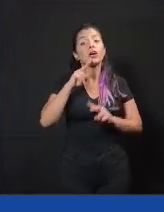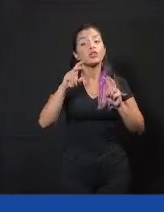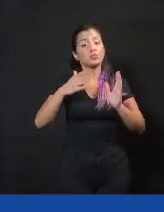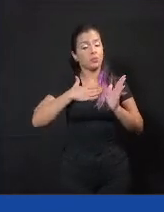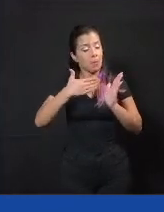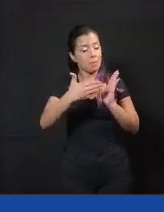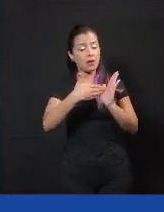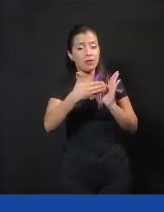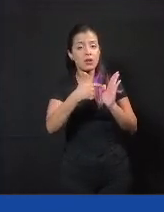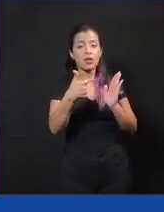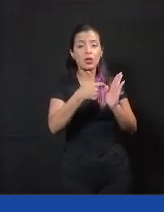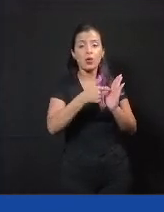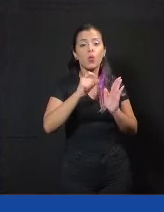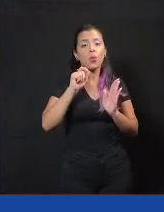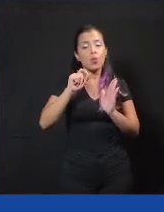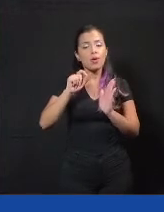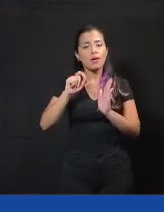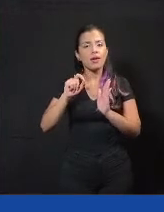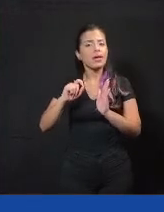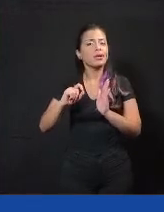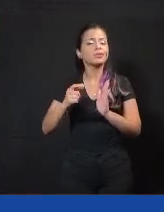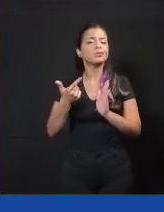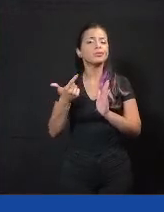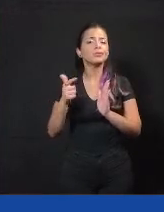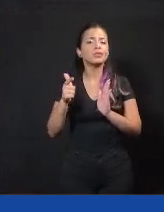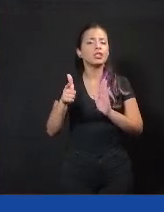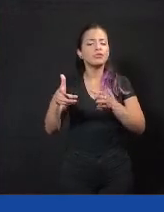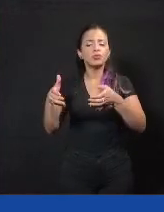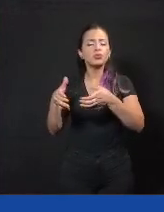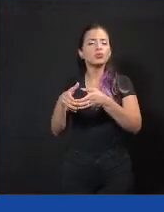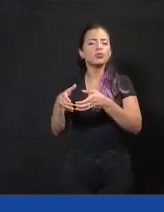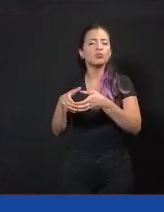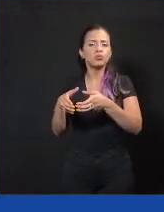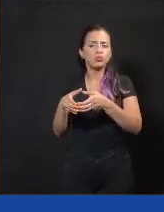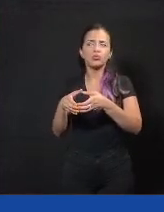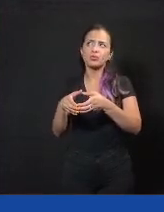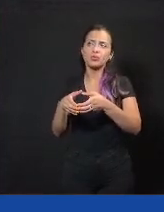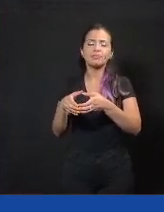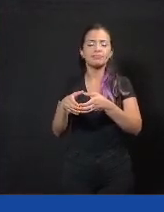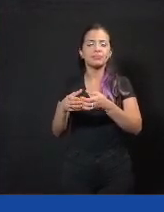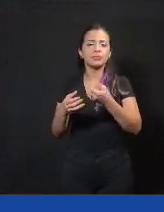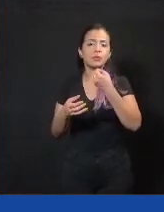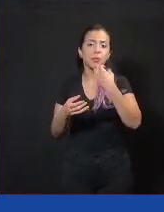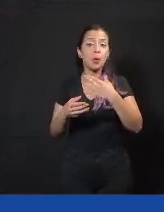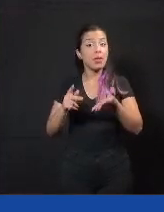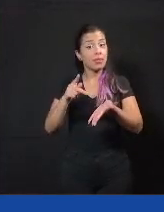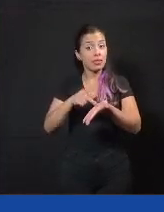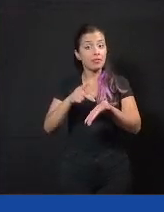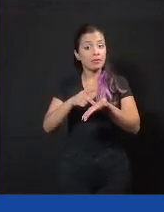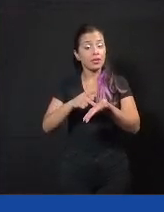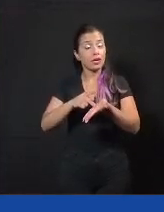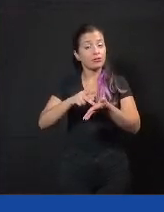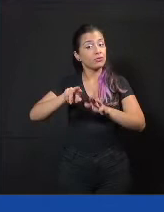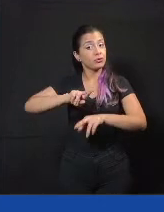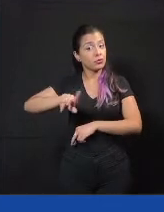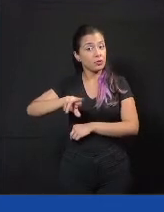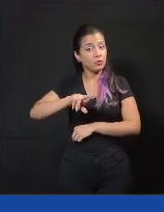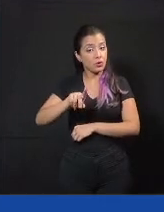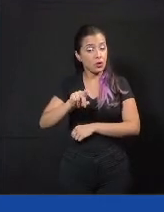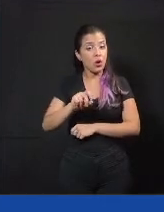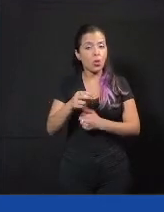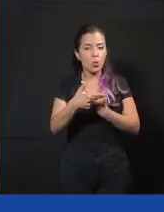ser traduzido num conjunto legal. Ao contrário do que a gente viu acontecer em